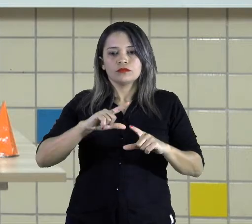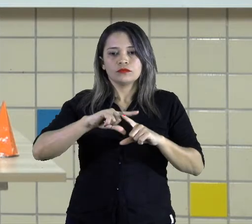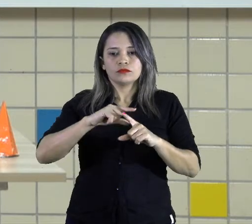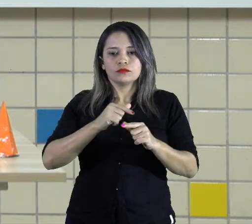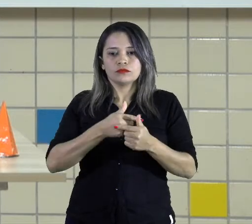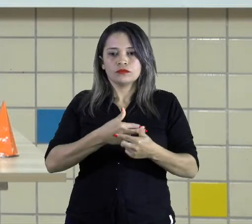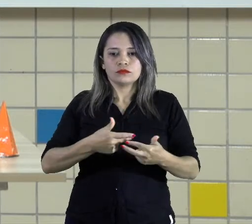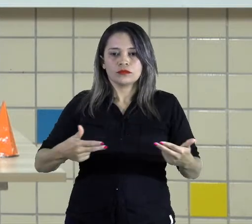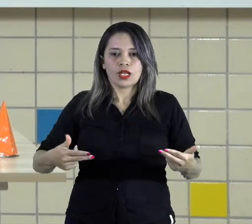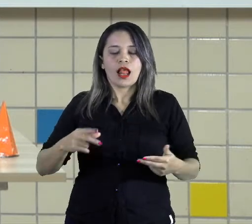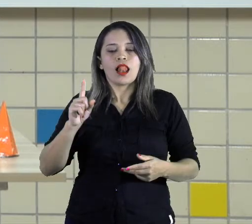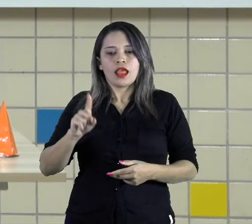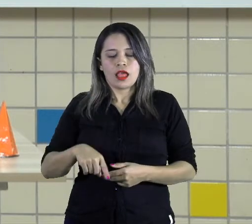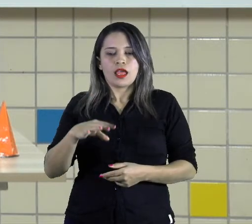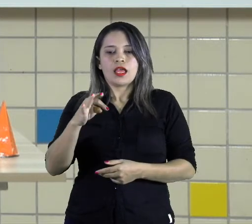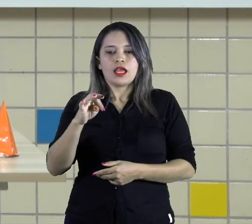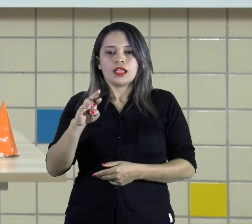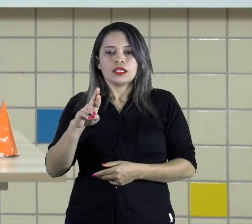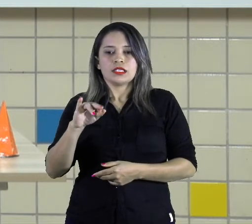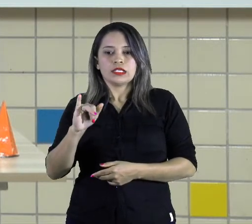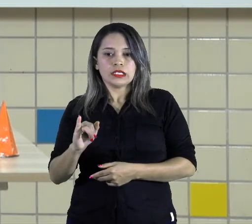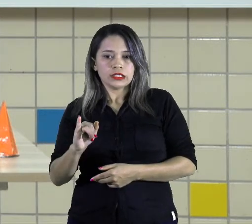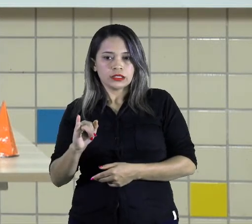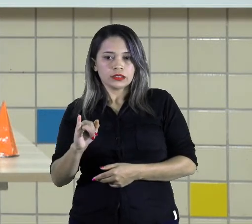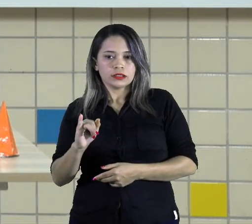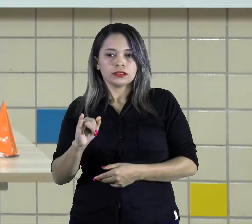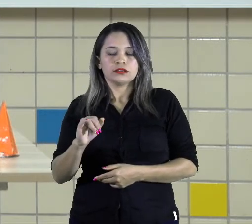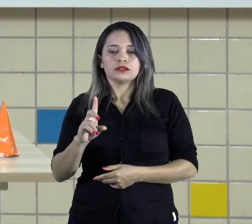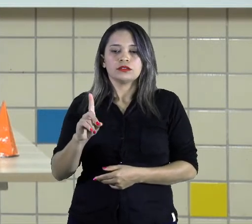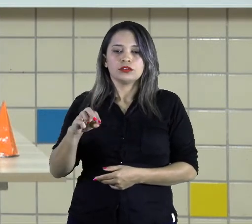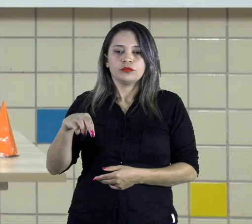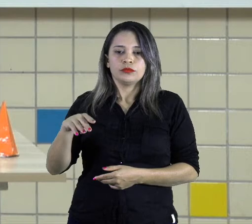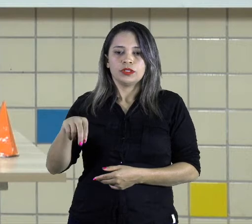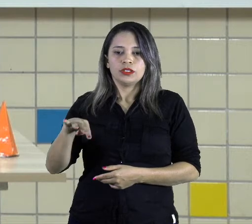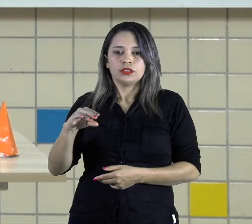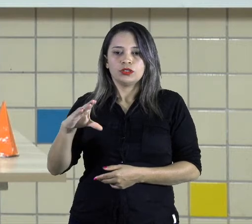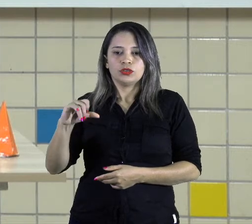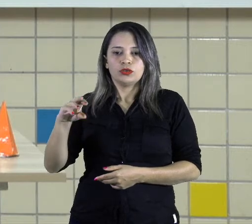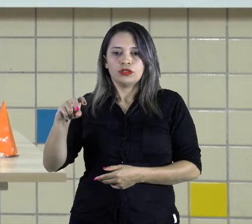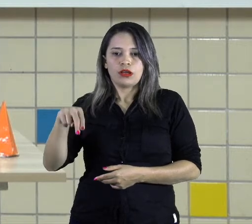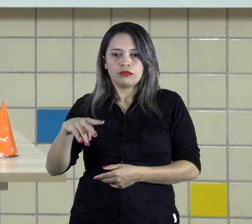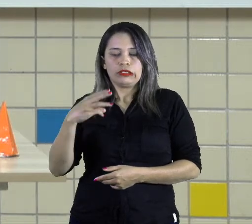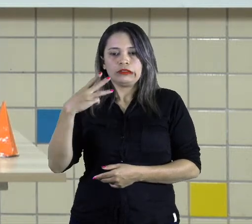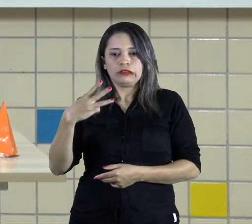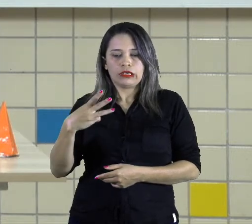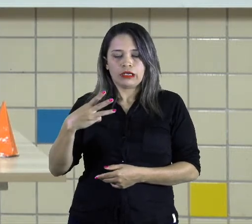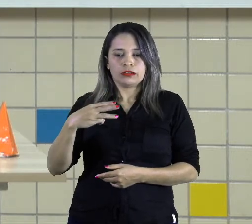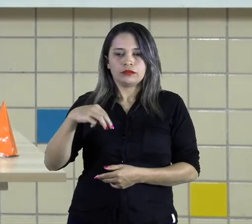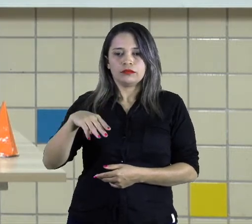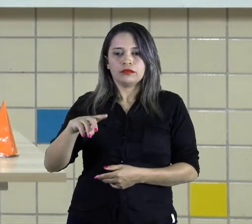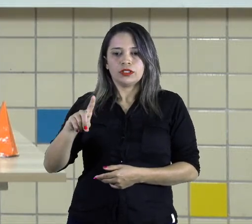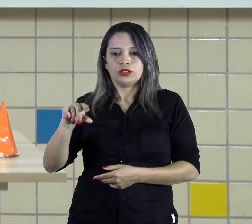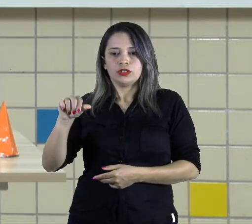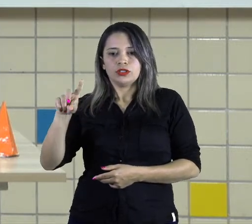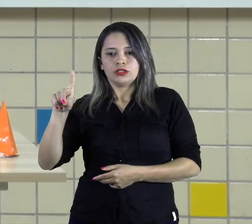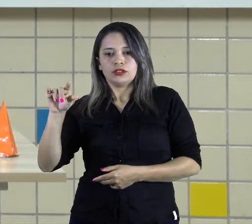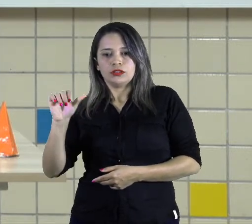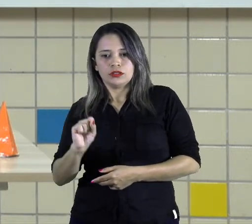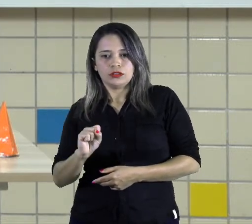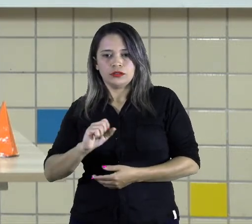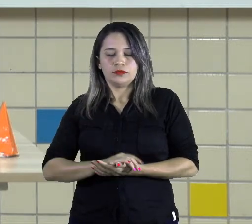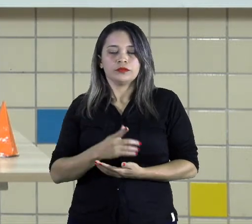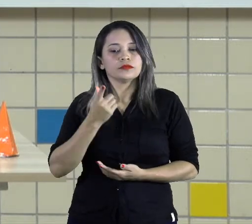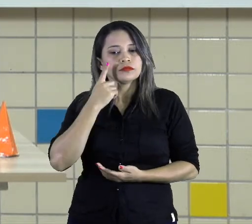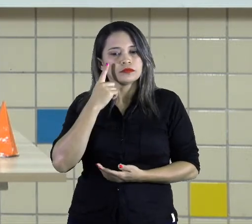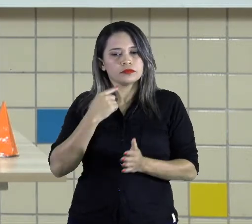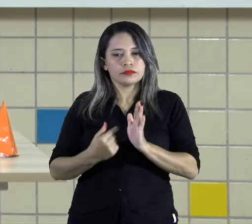é tridimensional, ele tem 3 medidas. Ok, pessoal? Olha só. Vou mostrar aqui para vocês como